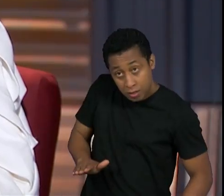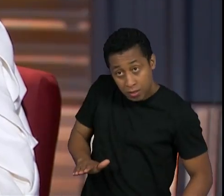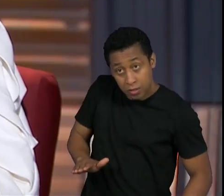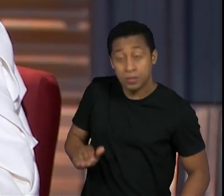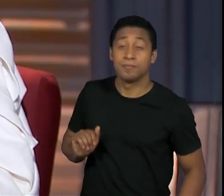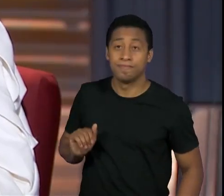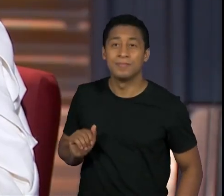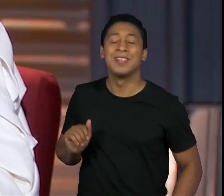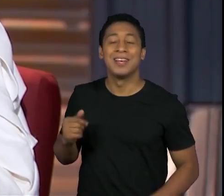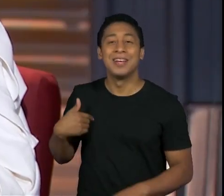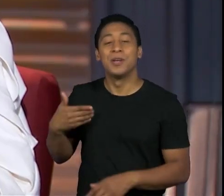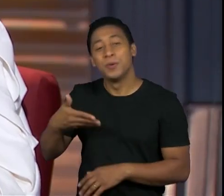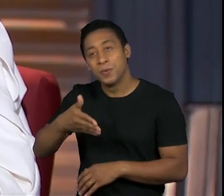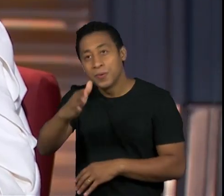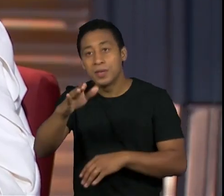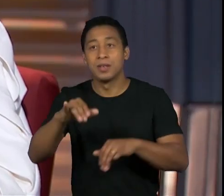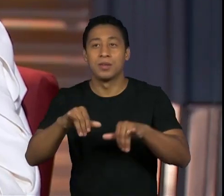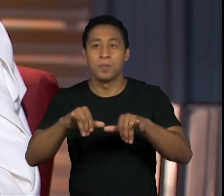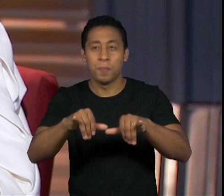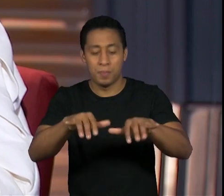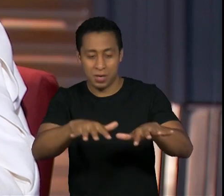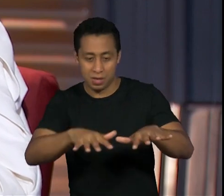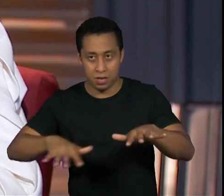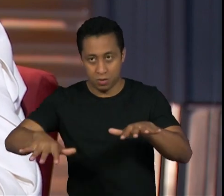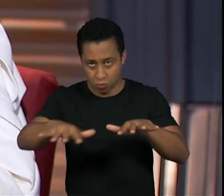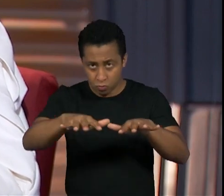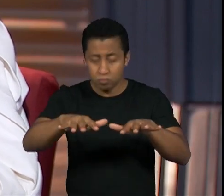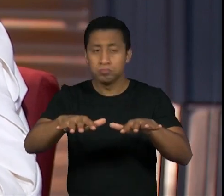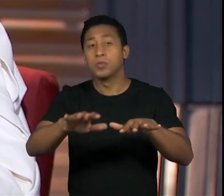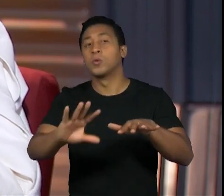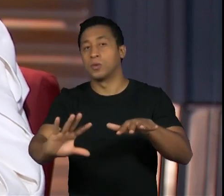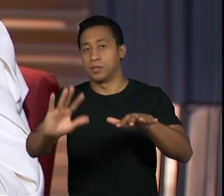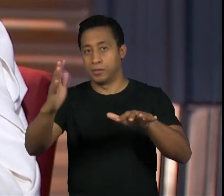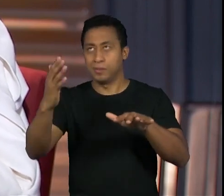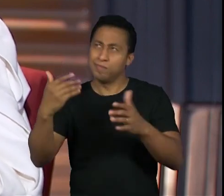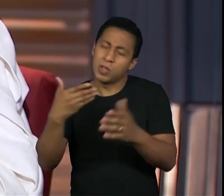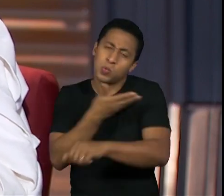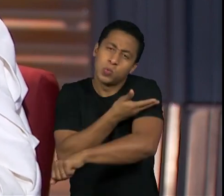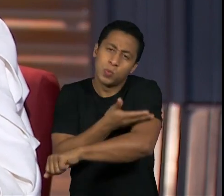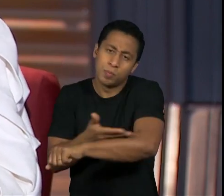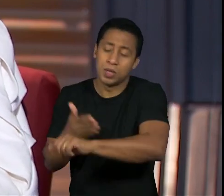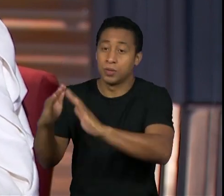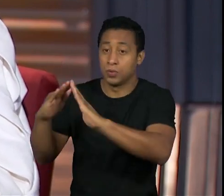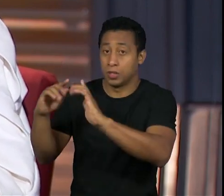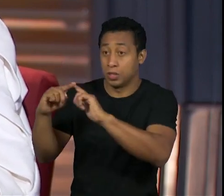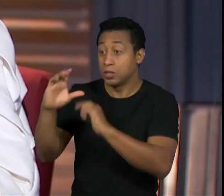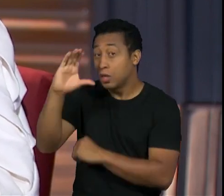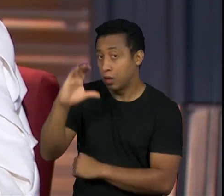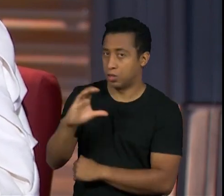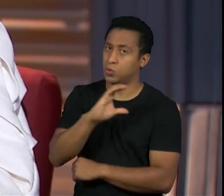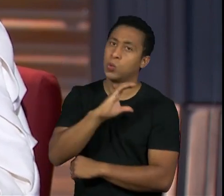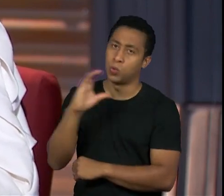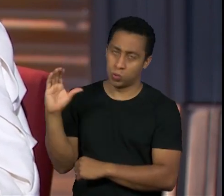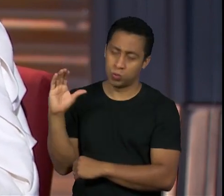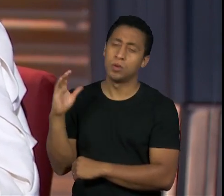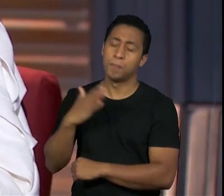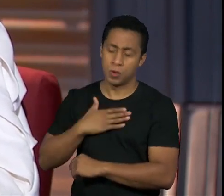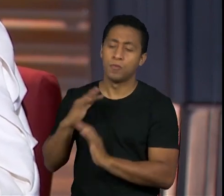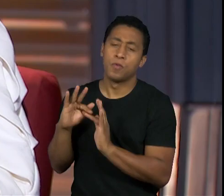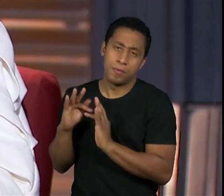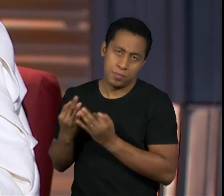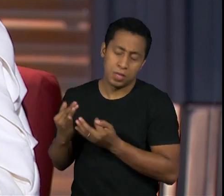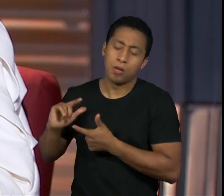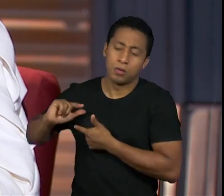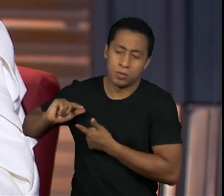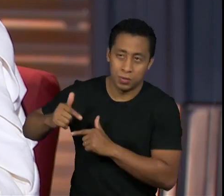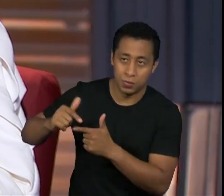Bembé do Mercado. Eu cresci na Igreja Católica, né, com todos os rituais aí das famílias. E eu me lembro que eu estava numa parte de cima